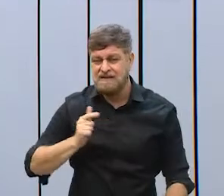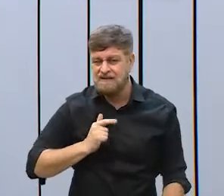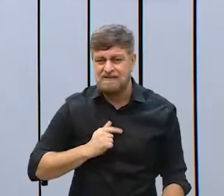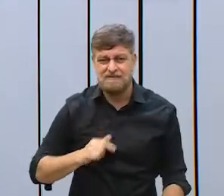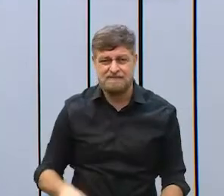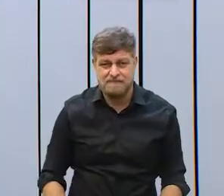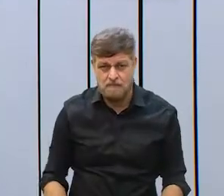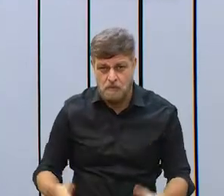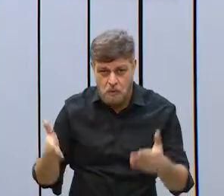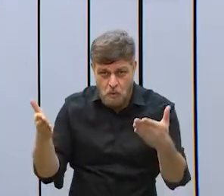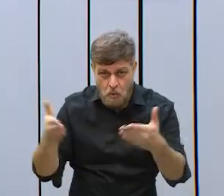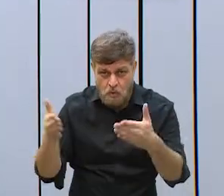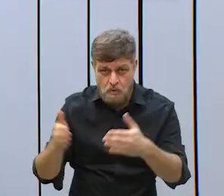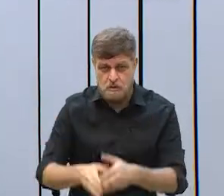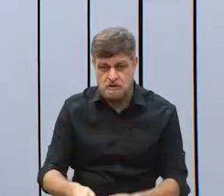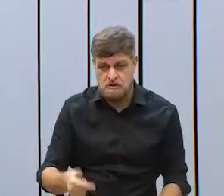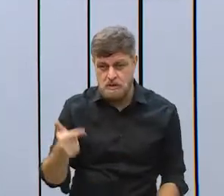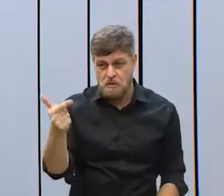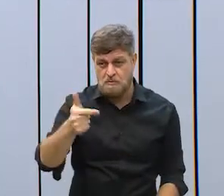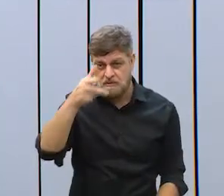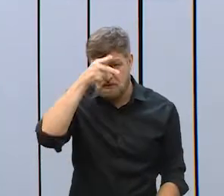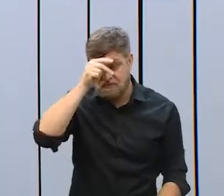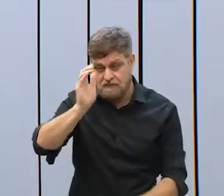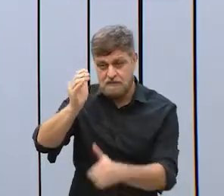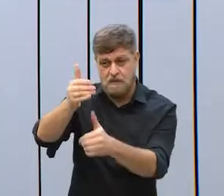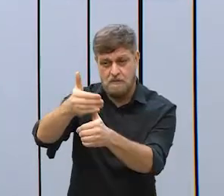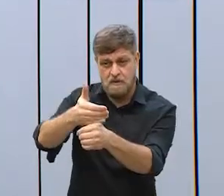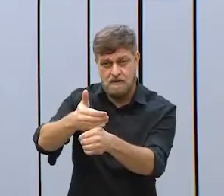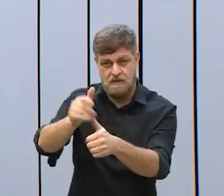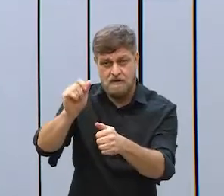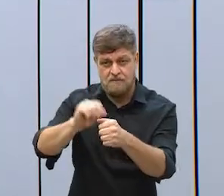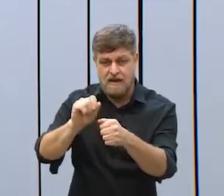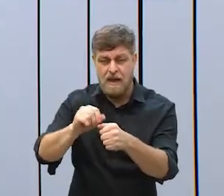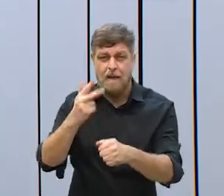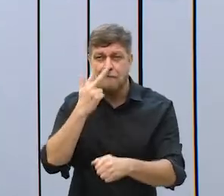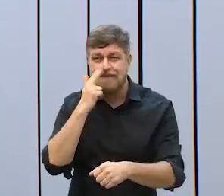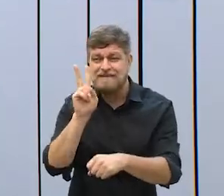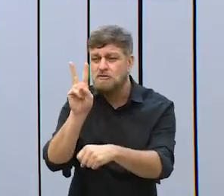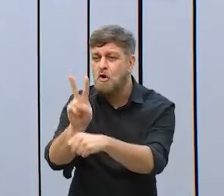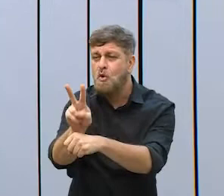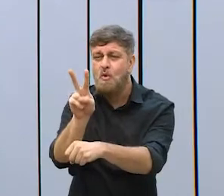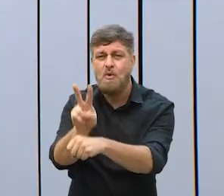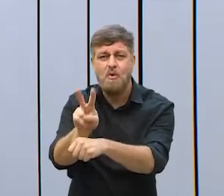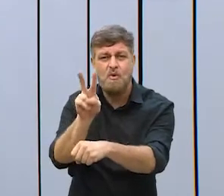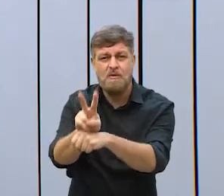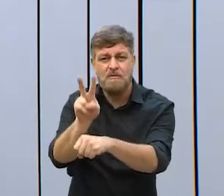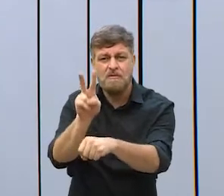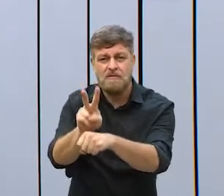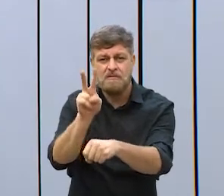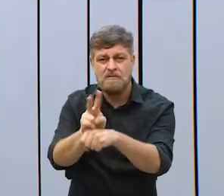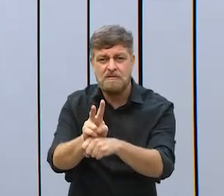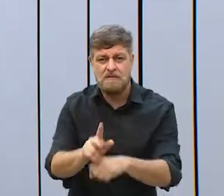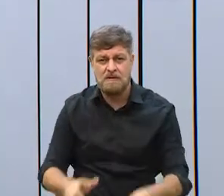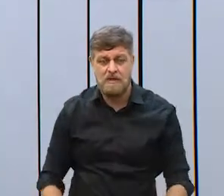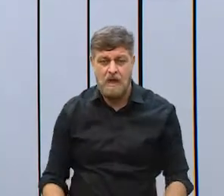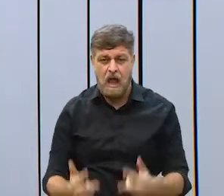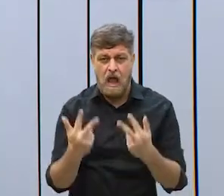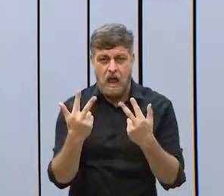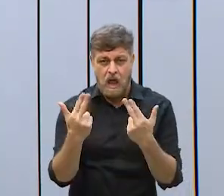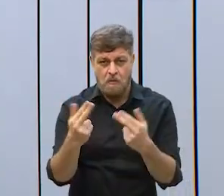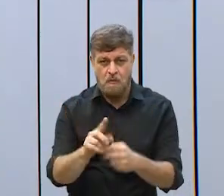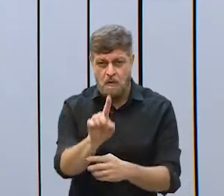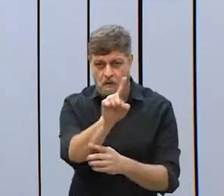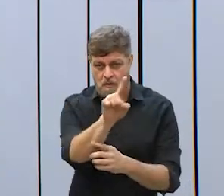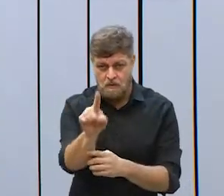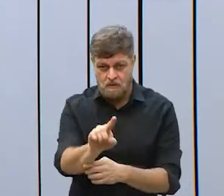grande. Okay. Hoje o subprefeito ele acaba fazendo apenas a zeladoria do distrito, né? Ele acaba cuidando ali,